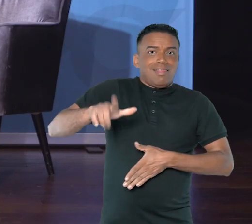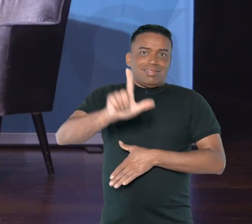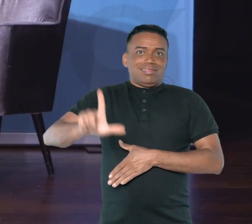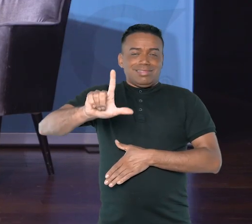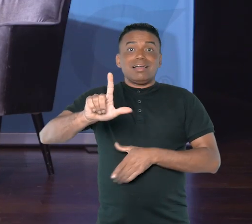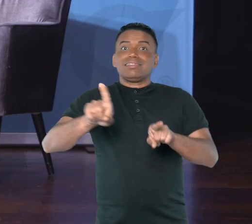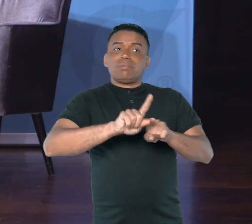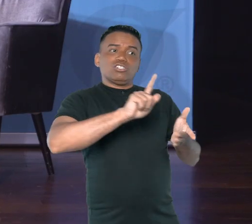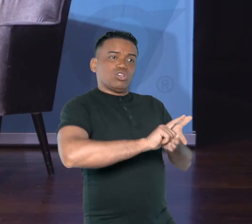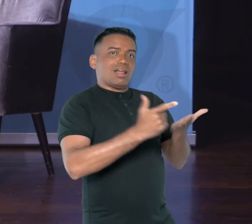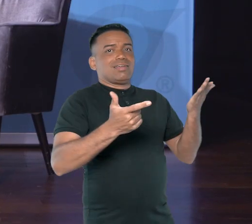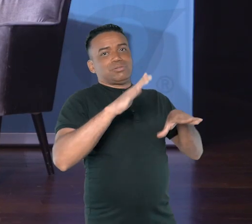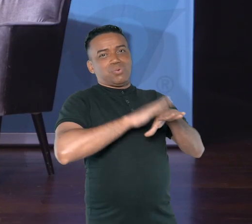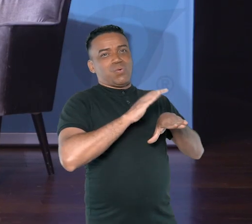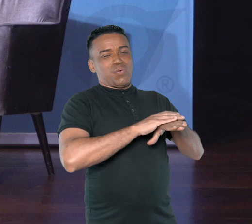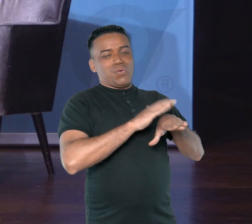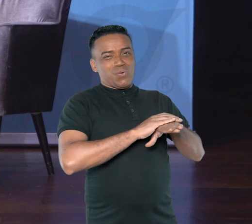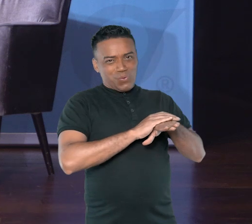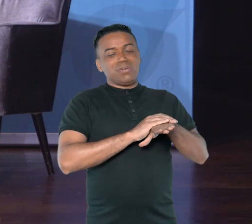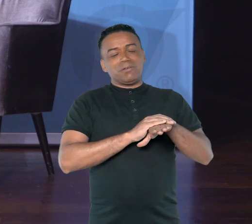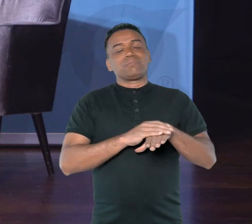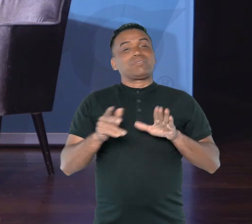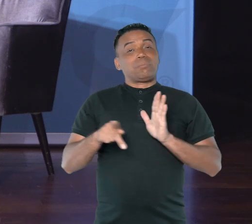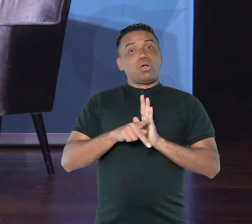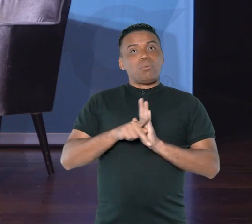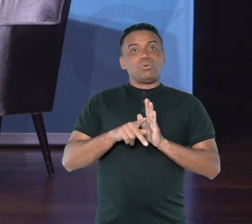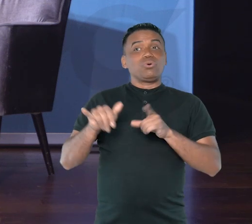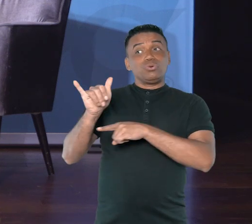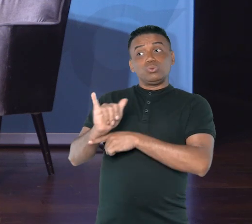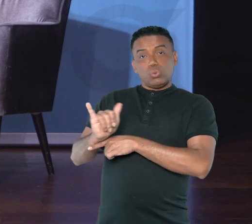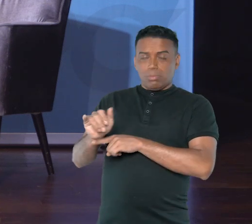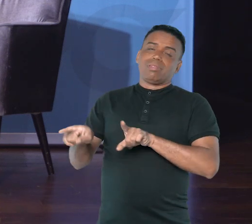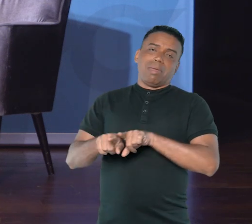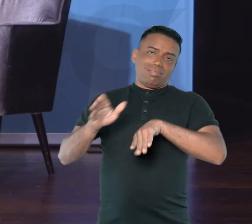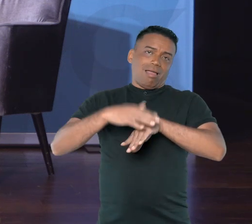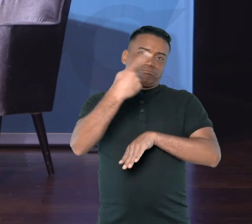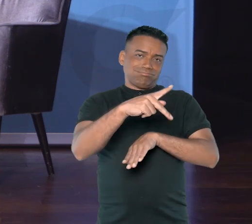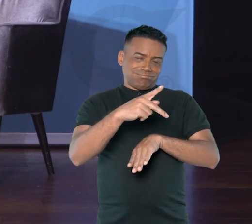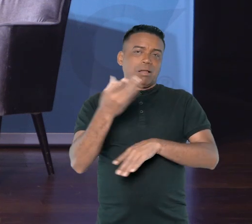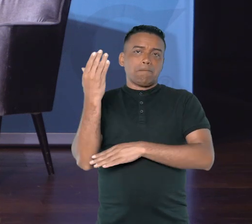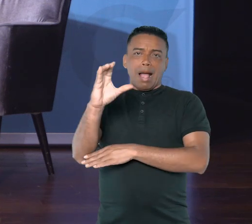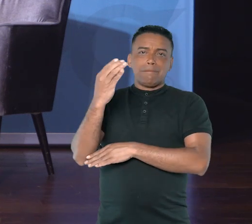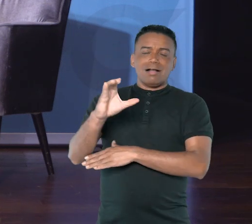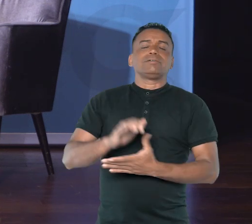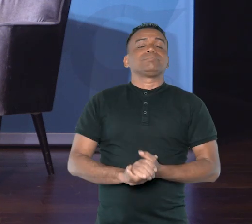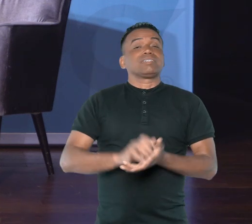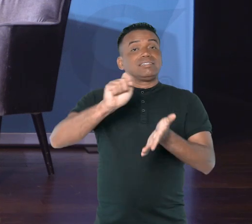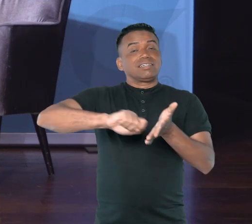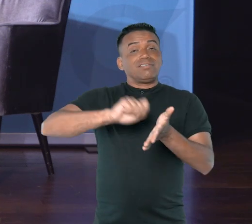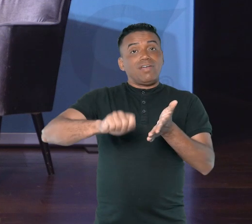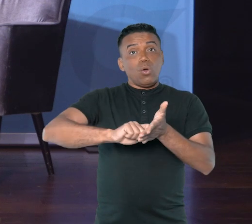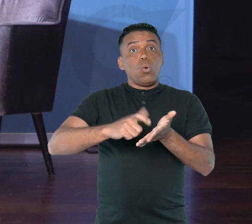jornalismo autoral em sua newsletter e em seu próprio canal no YouTube. Escreveu o livro